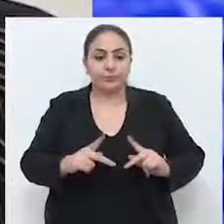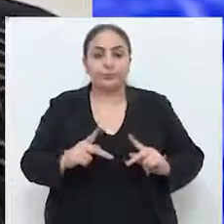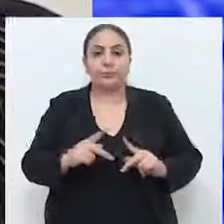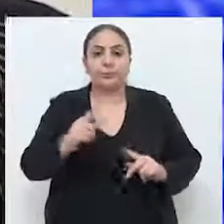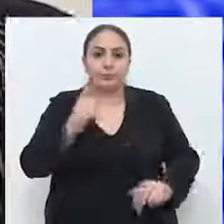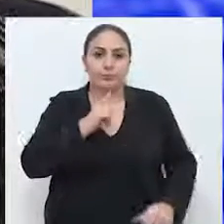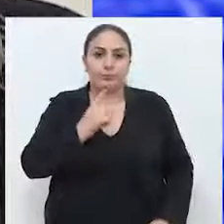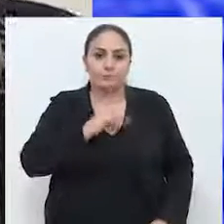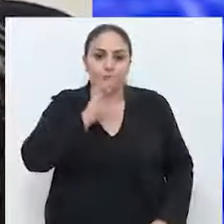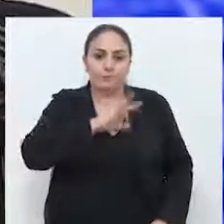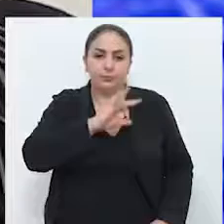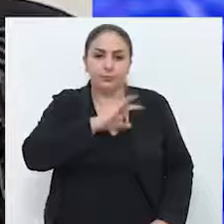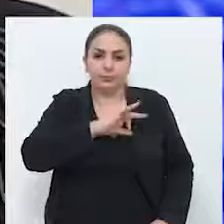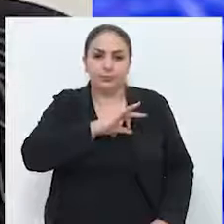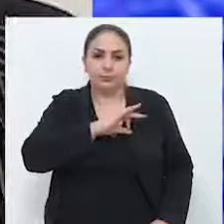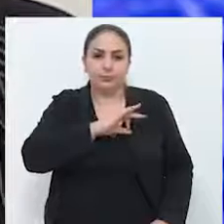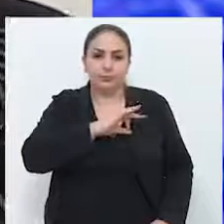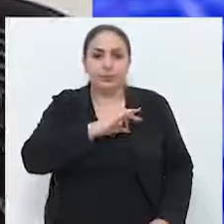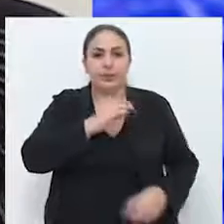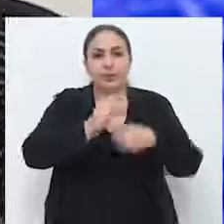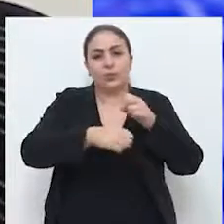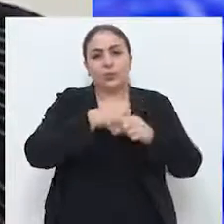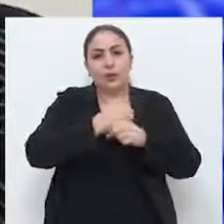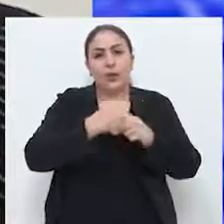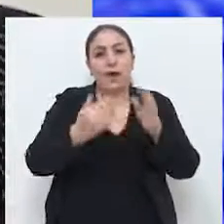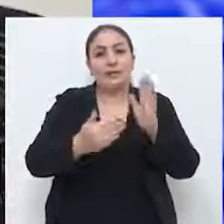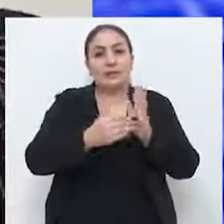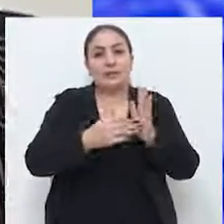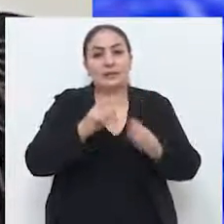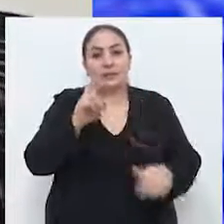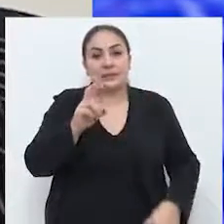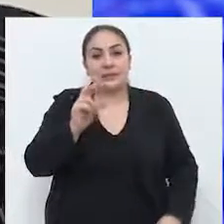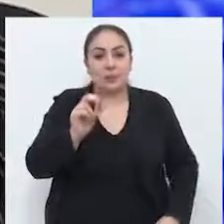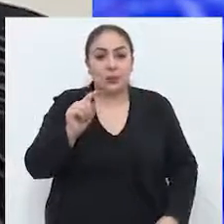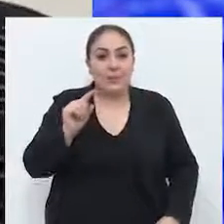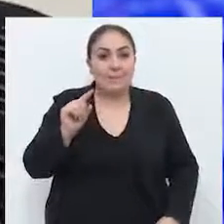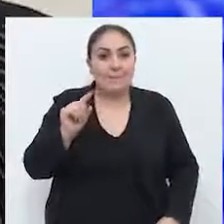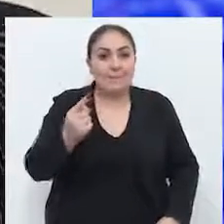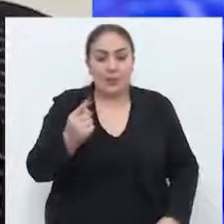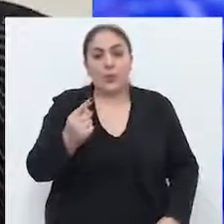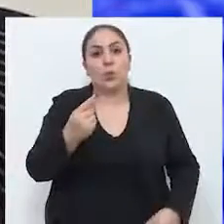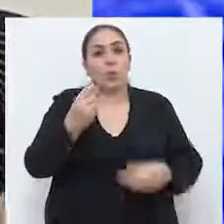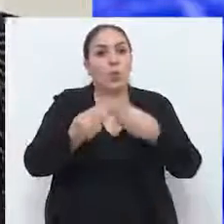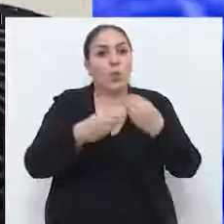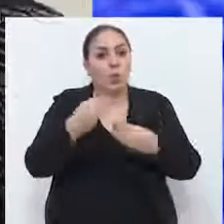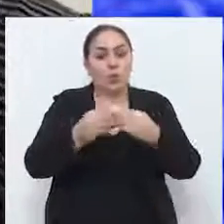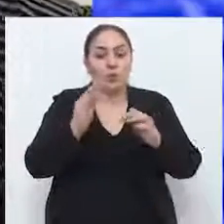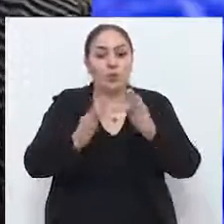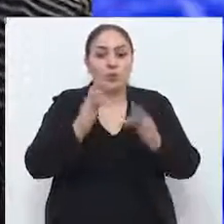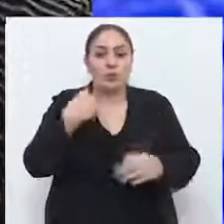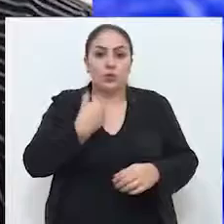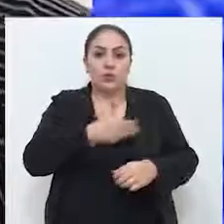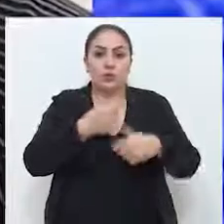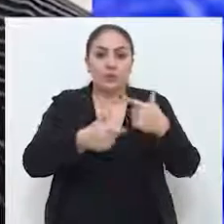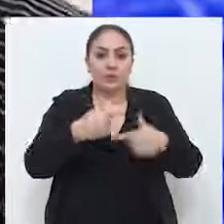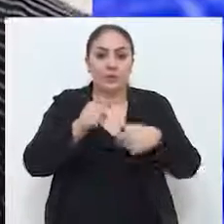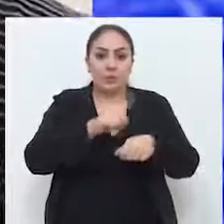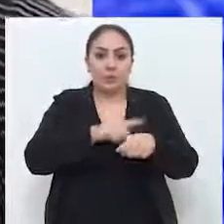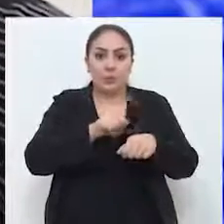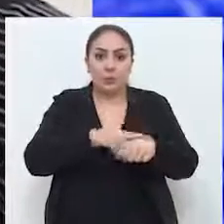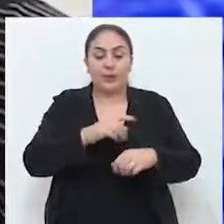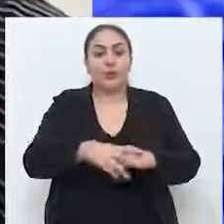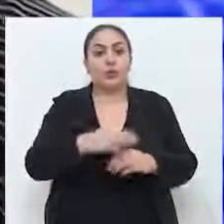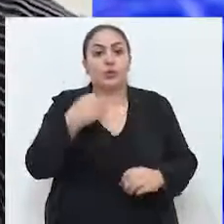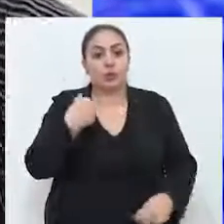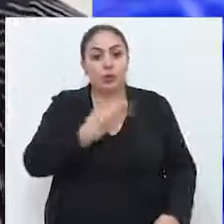as pessoas, então, que têm um rendimento bruto anual de até 50 mil. Como funciona, então, o nosso trabalho